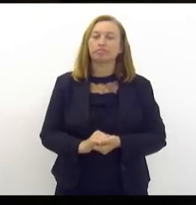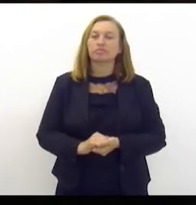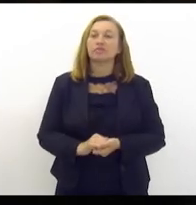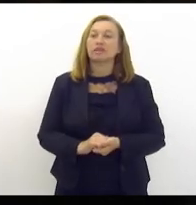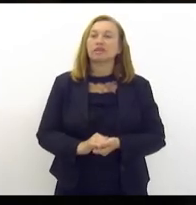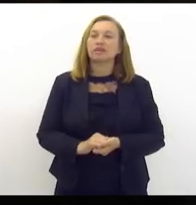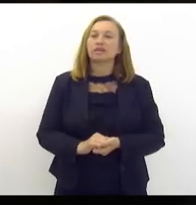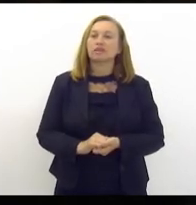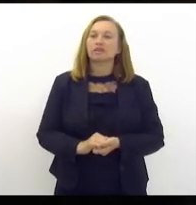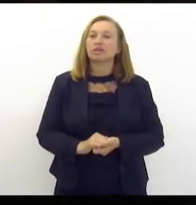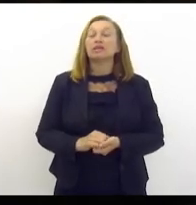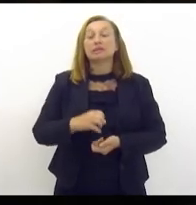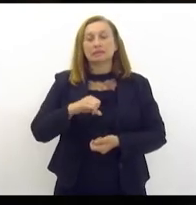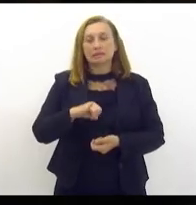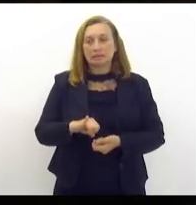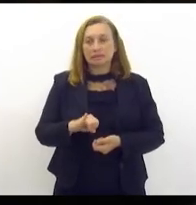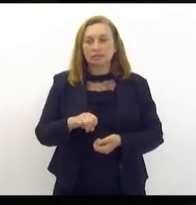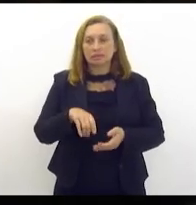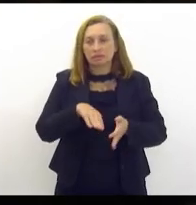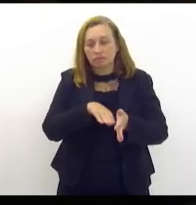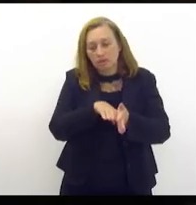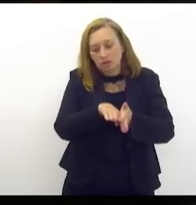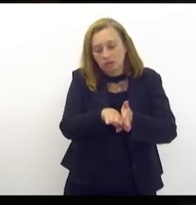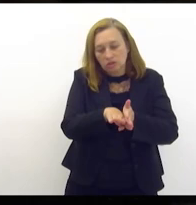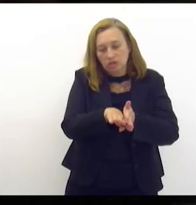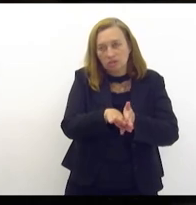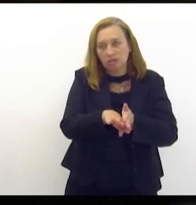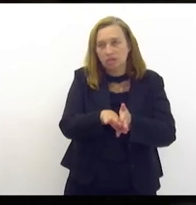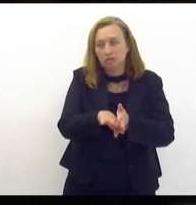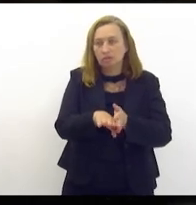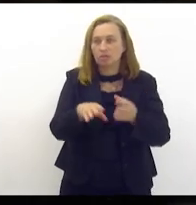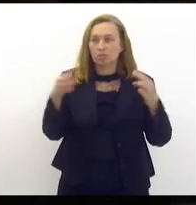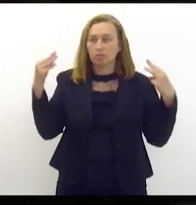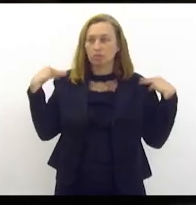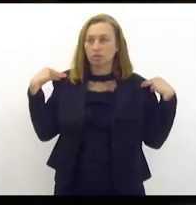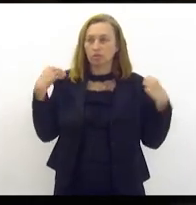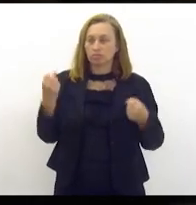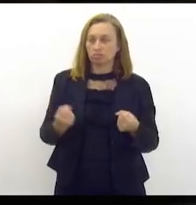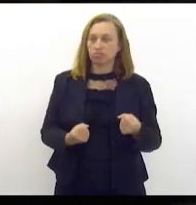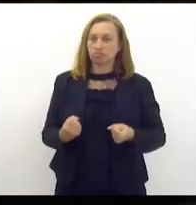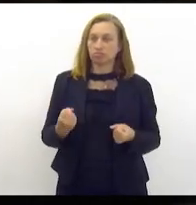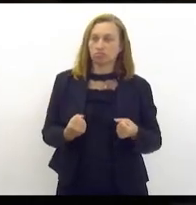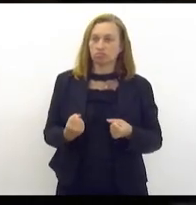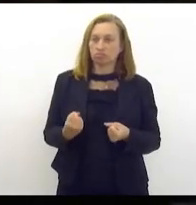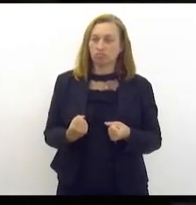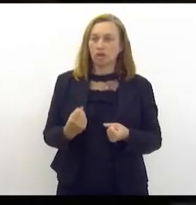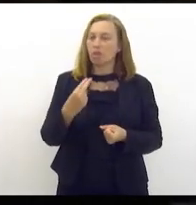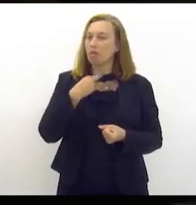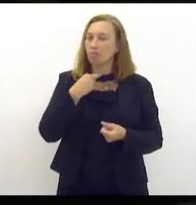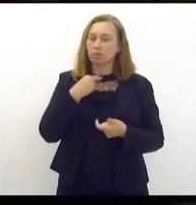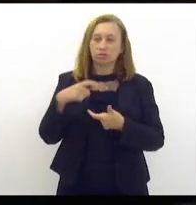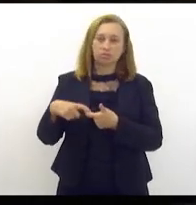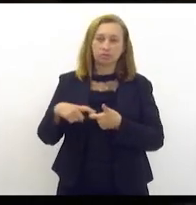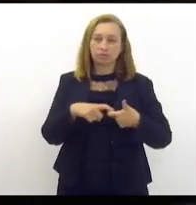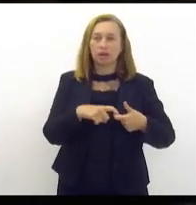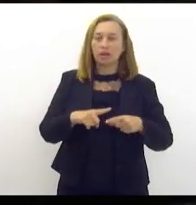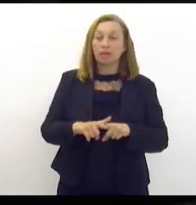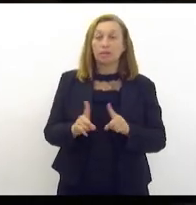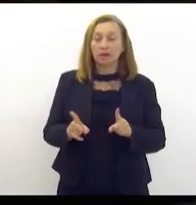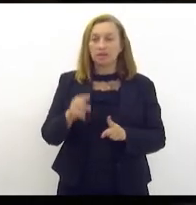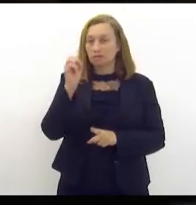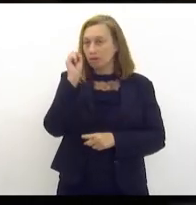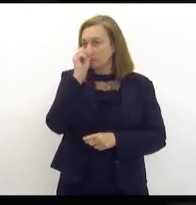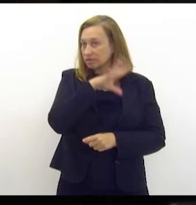estiver estacionado com o motorista dentro, não pode levar o reboque. Mas os caras são